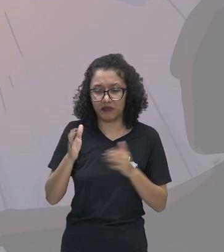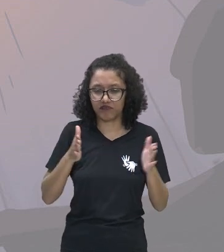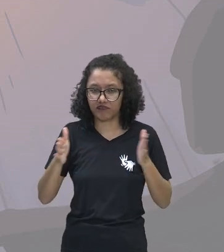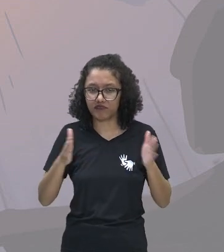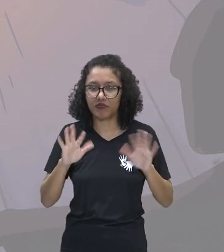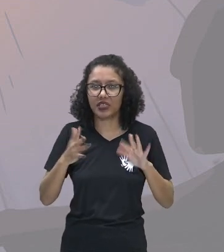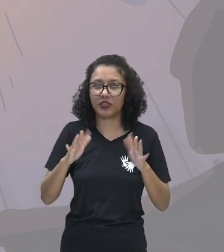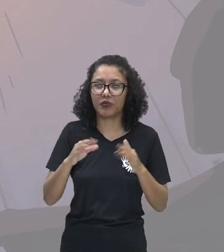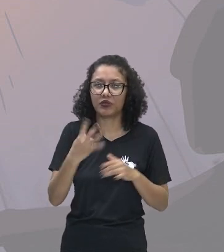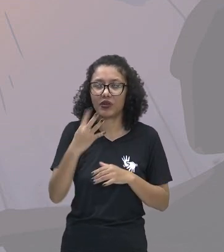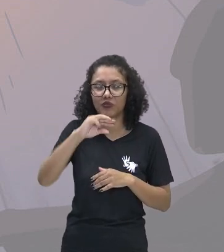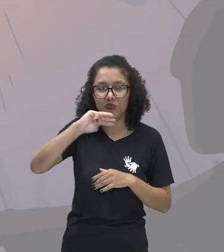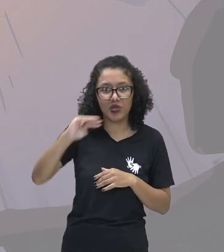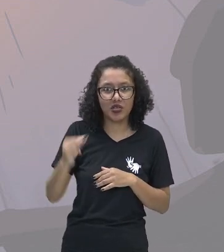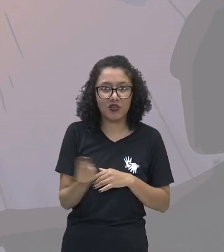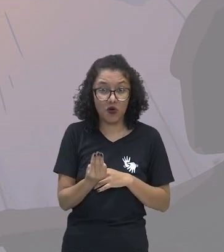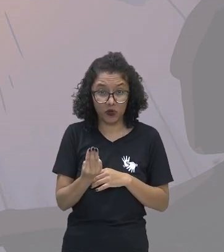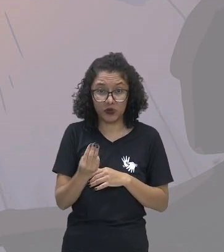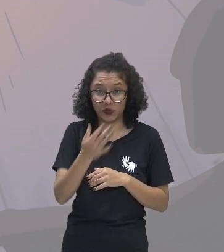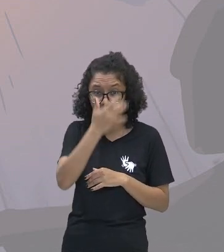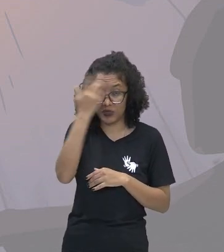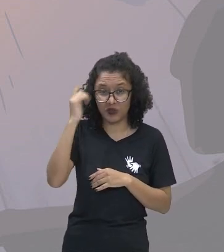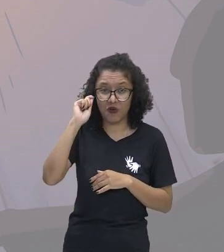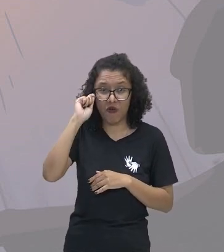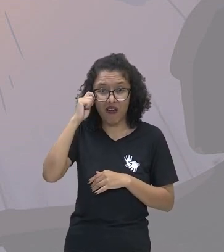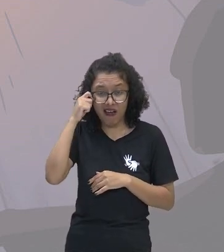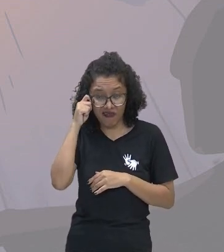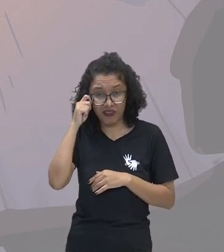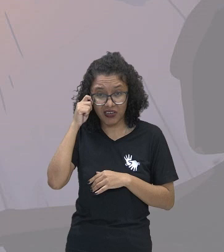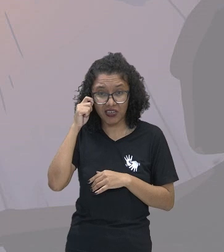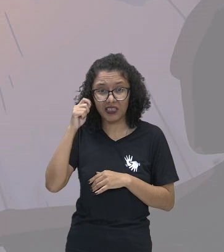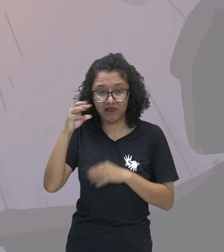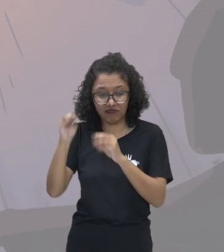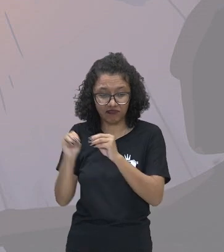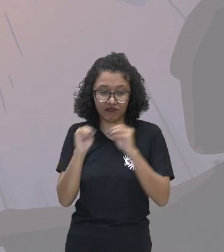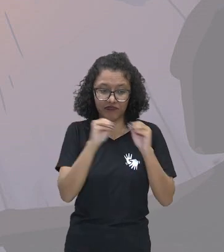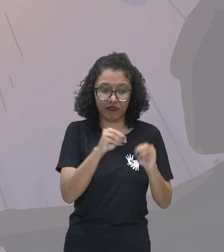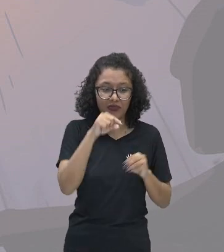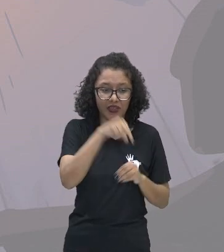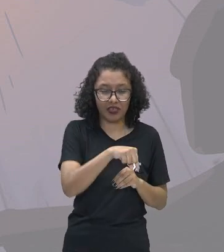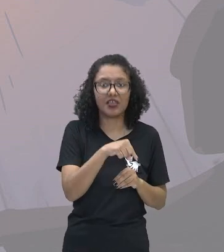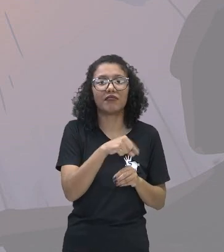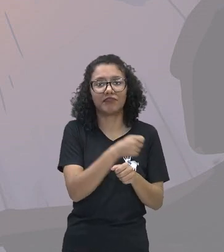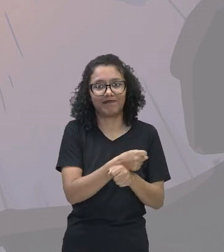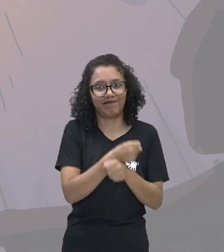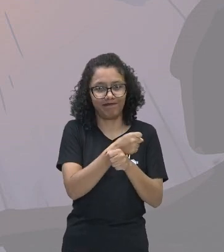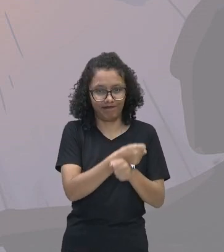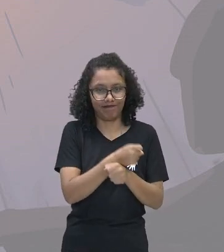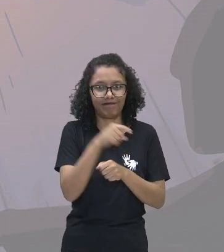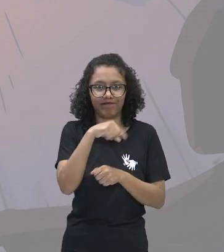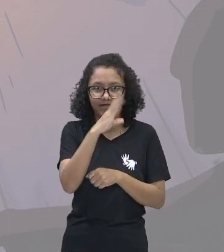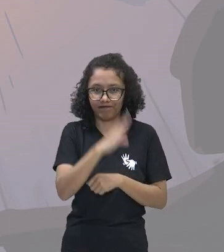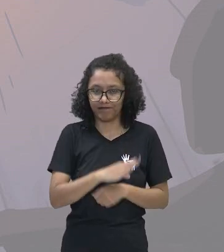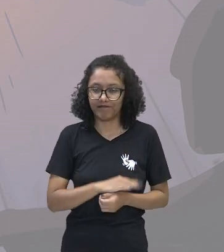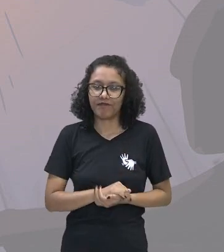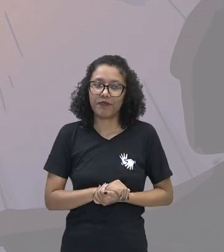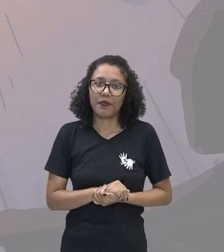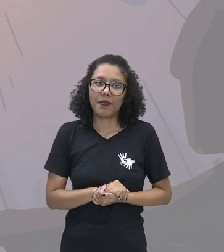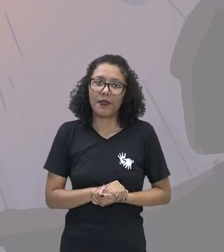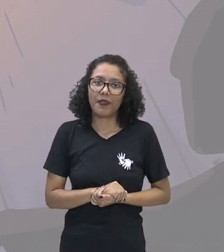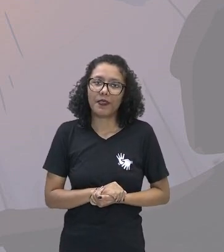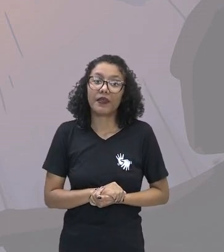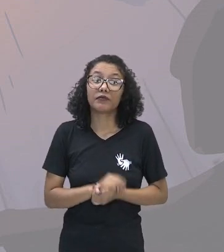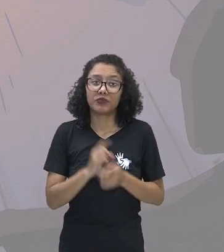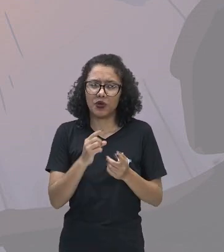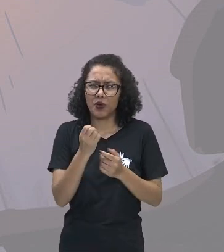aproximadamente 4 milhões de africanos foram trazidos ao Brasil como escravizados. Esse número faz